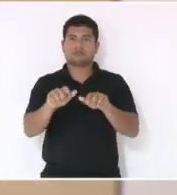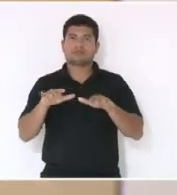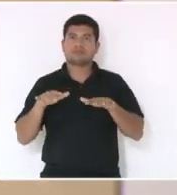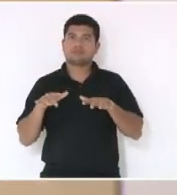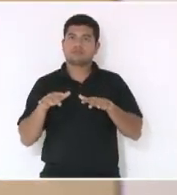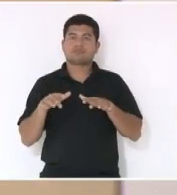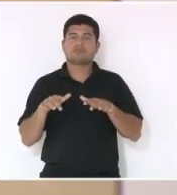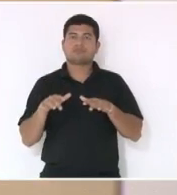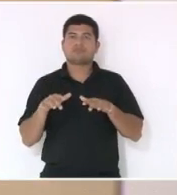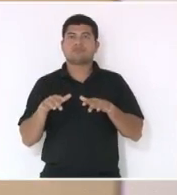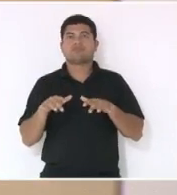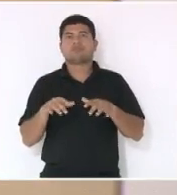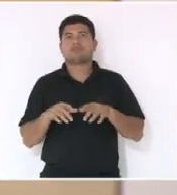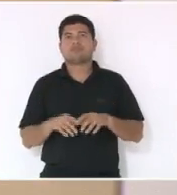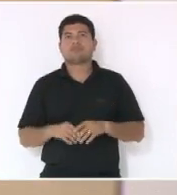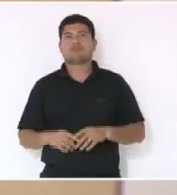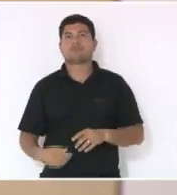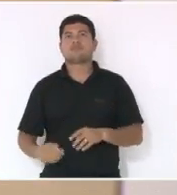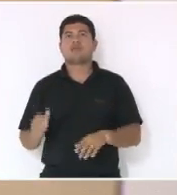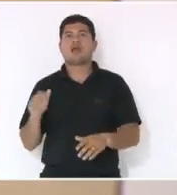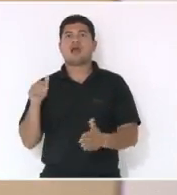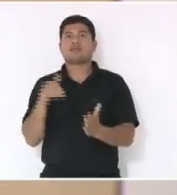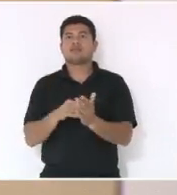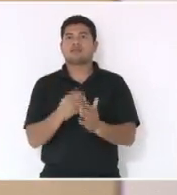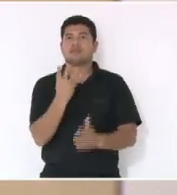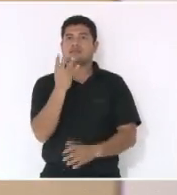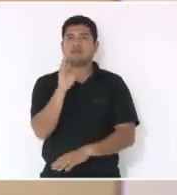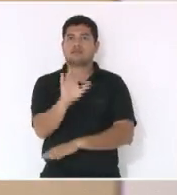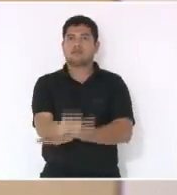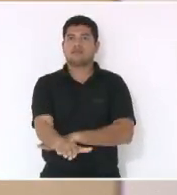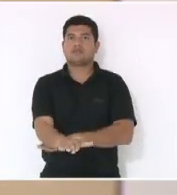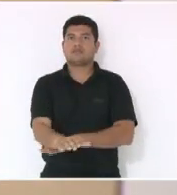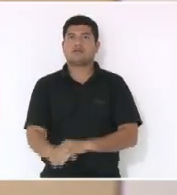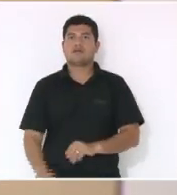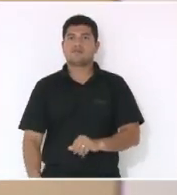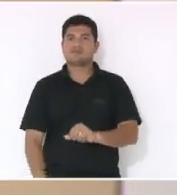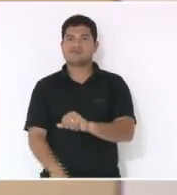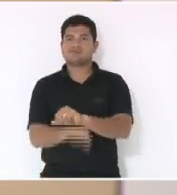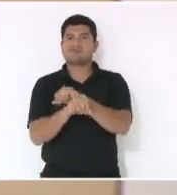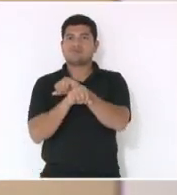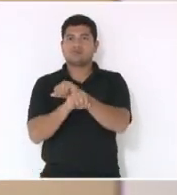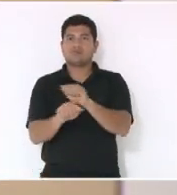compareçam até às 16 horas e está prorrogada a suspensão